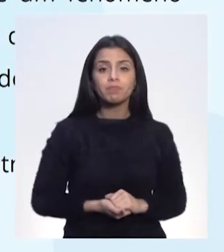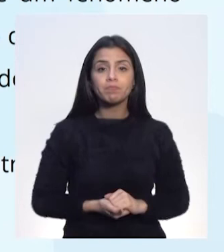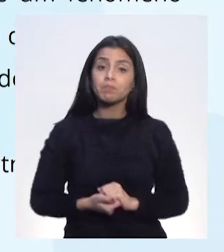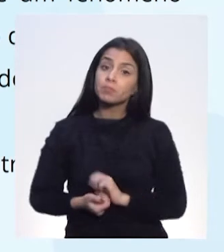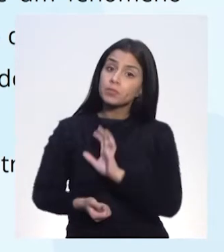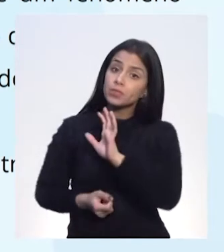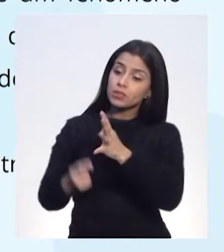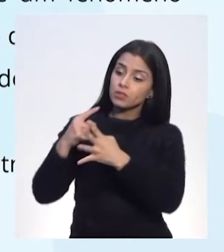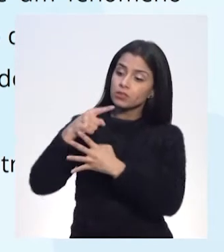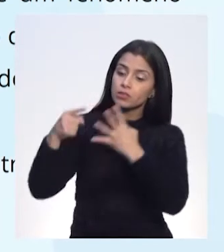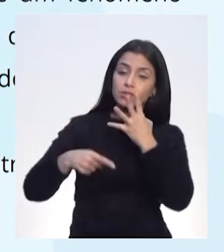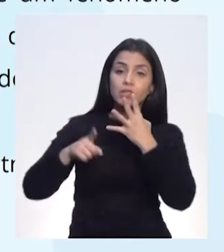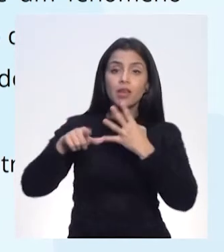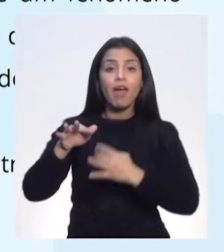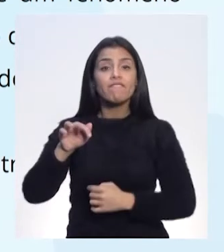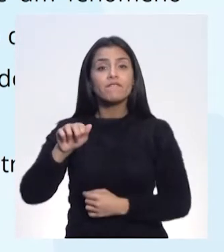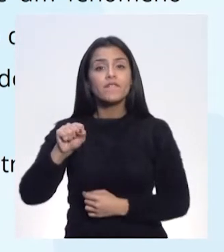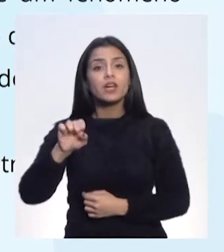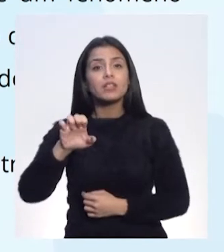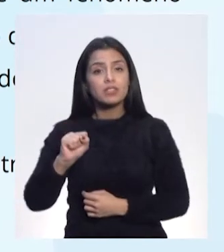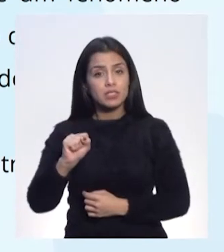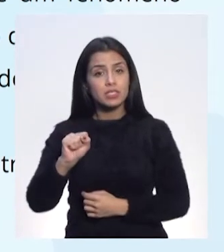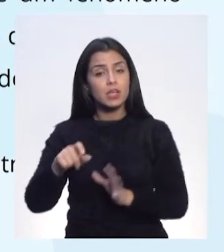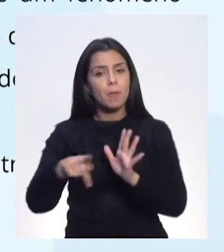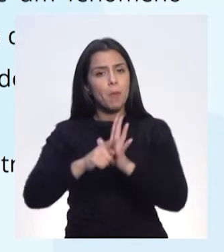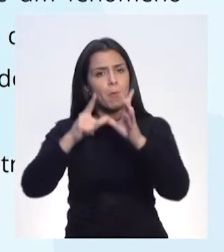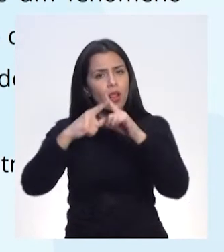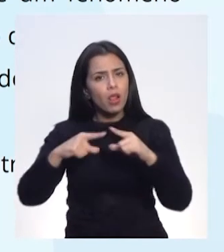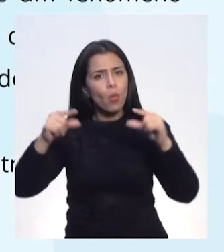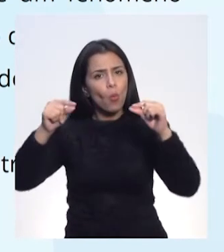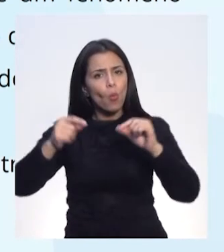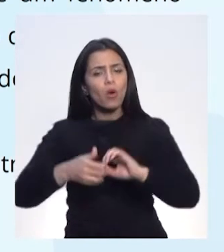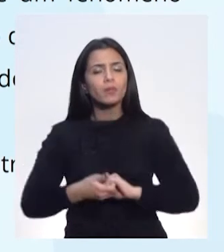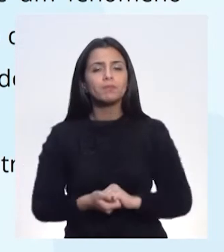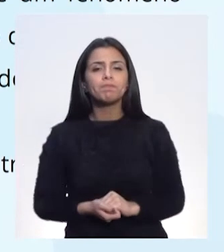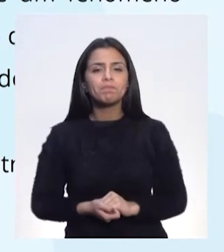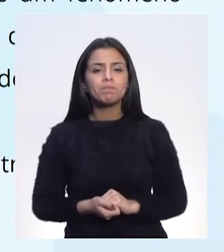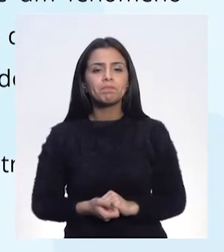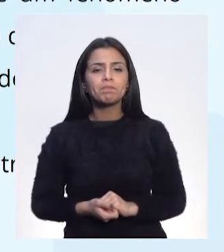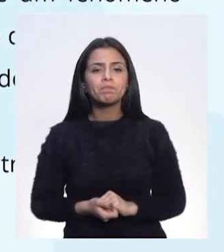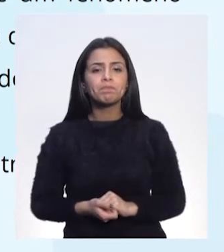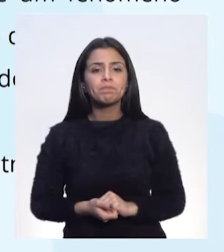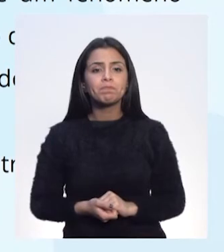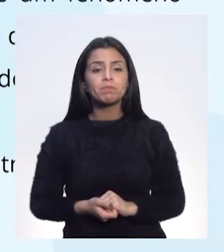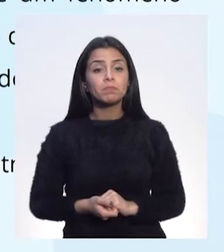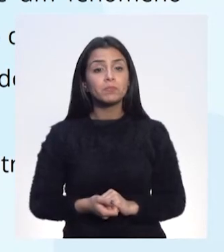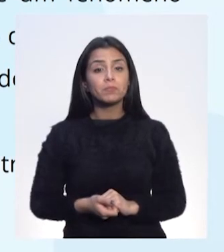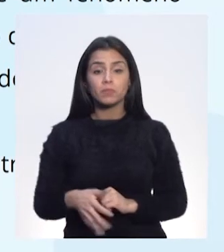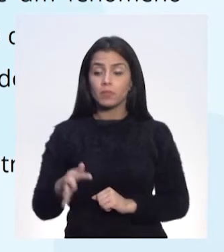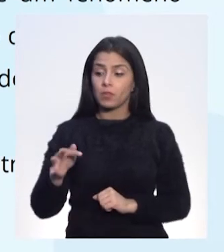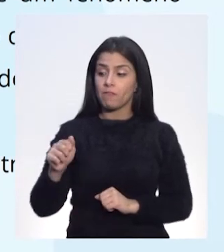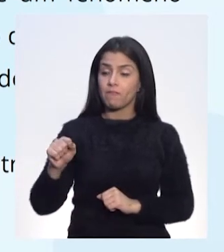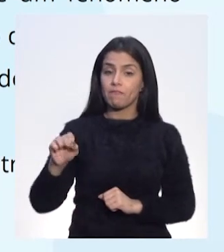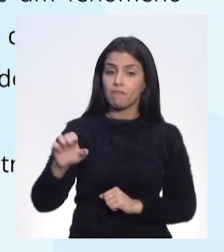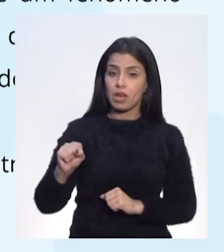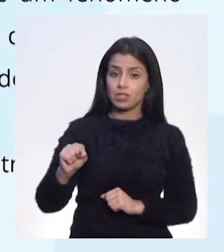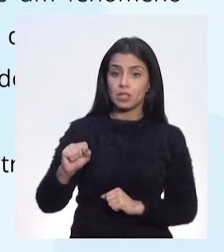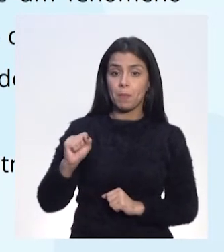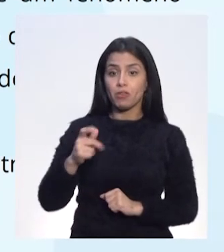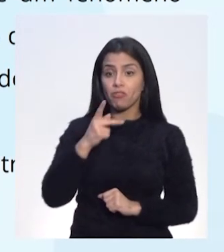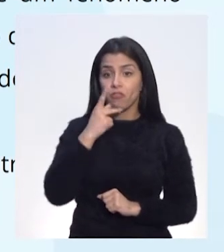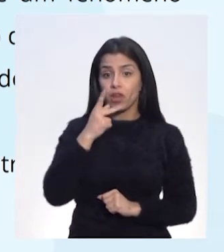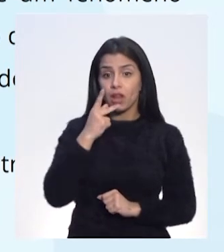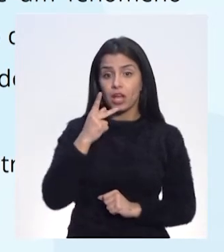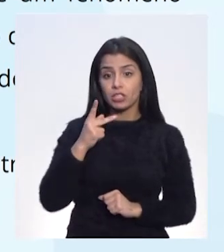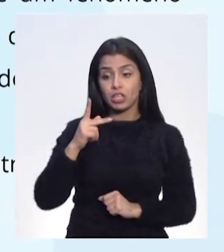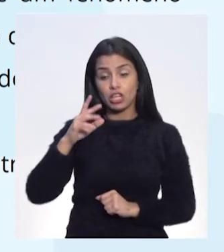chamadas as fases da lua. Muito bem. As fases da lua eu posso considerar de uma lua cheia até